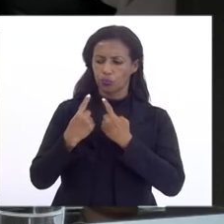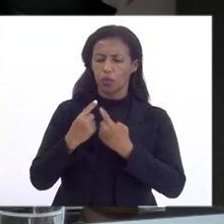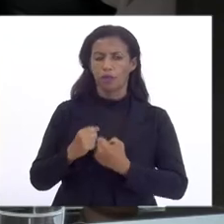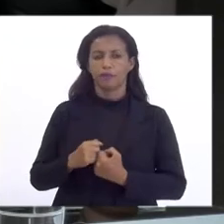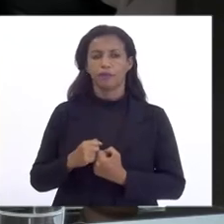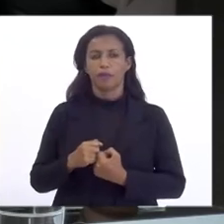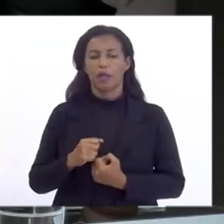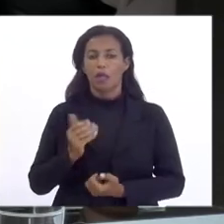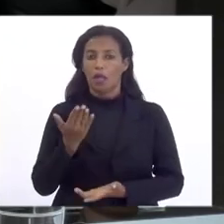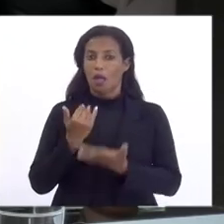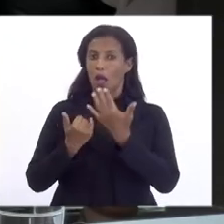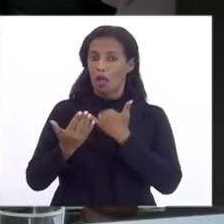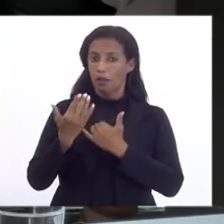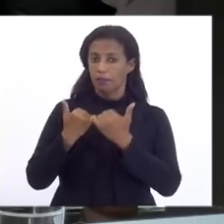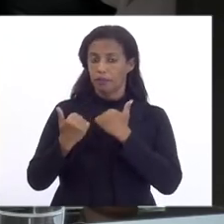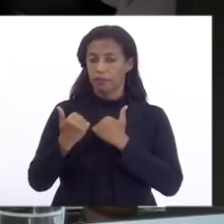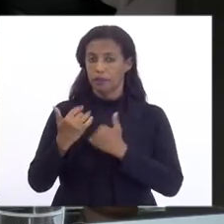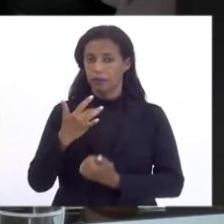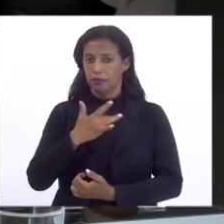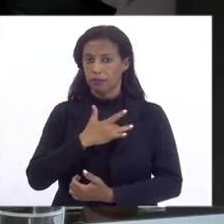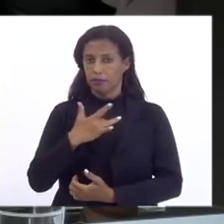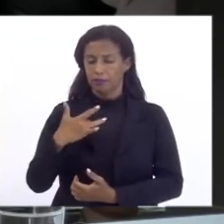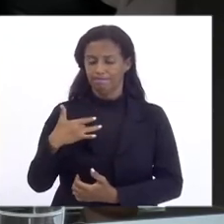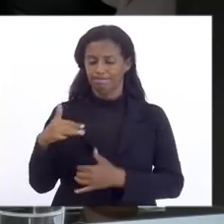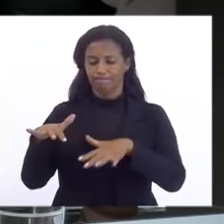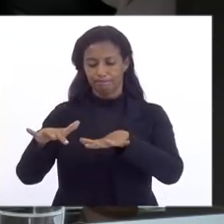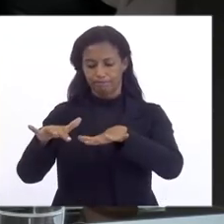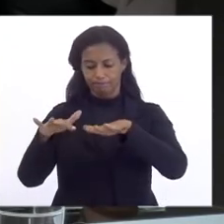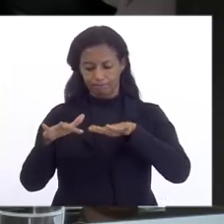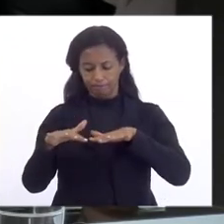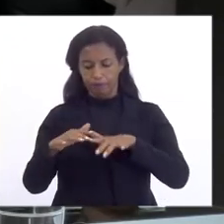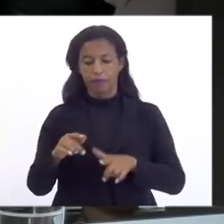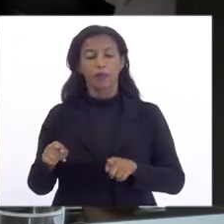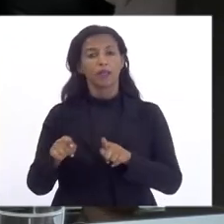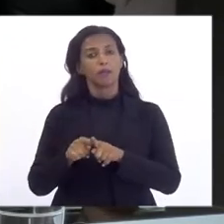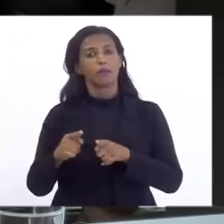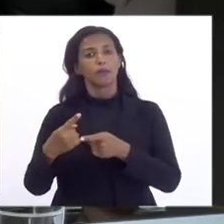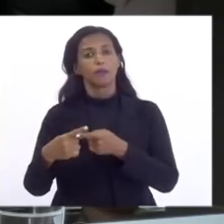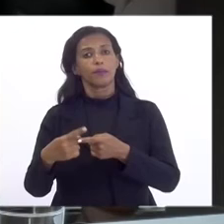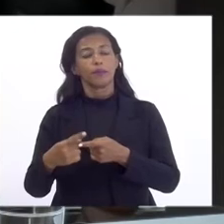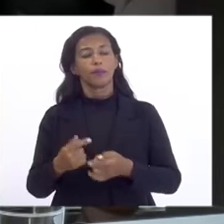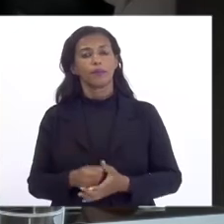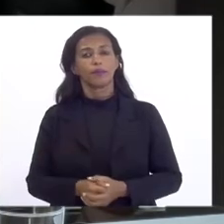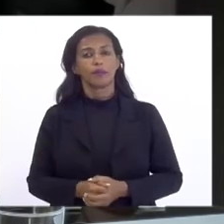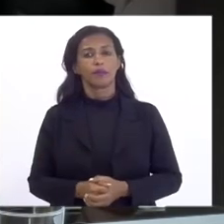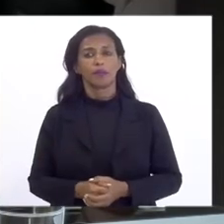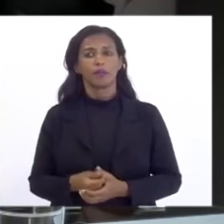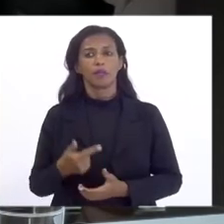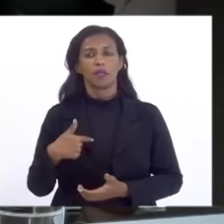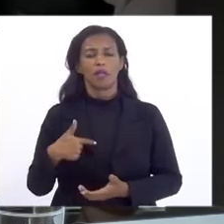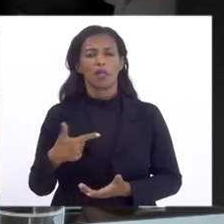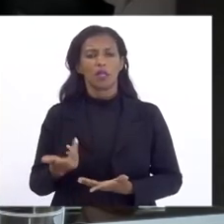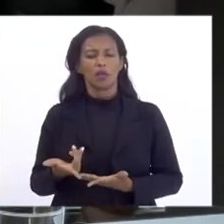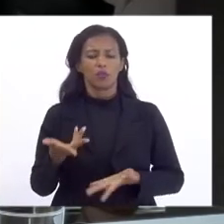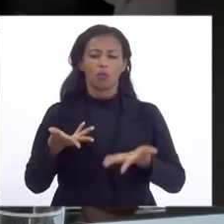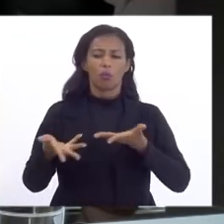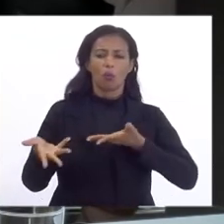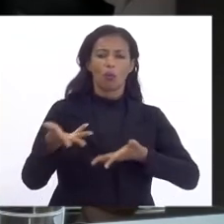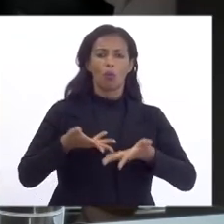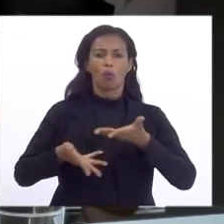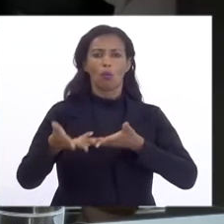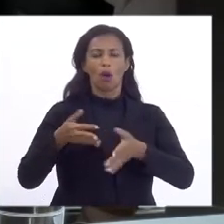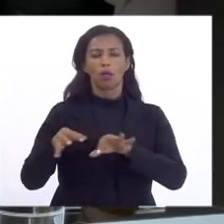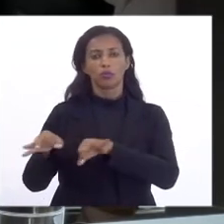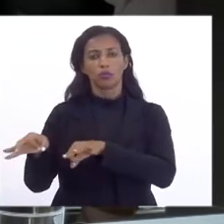alimentação saudável em plenário, até porque fui copartícipe de